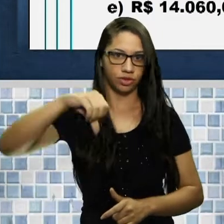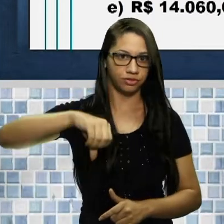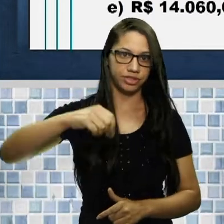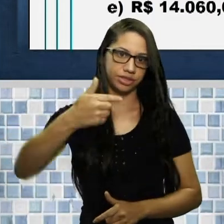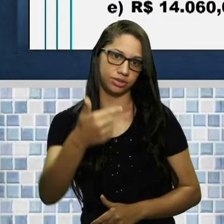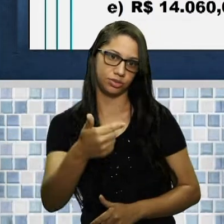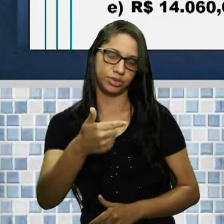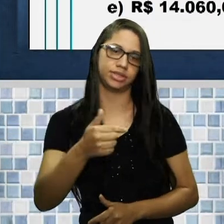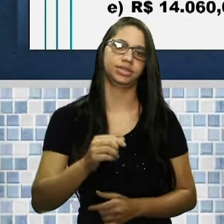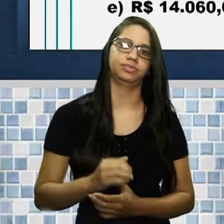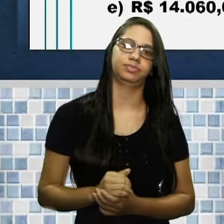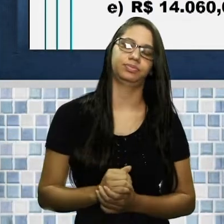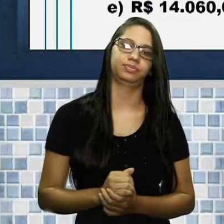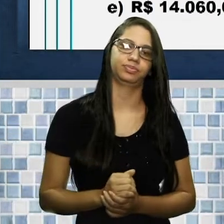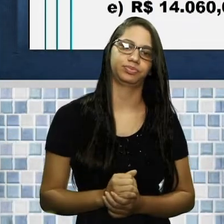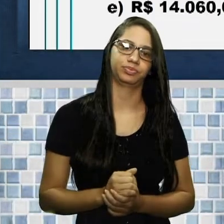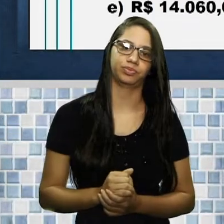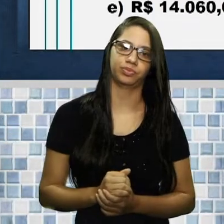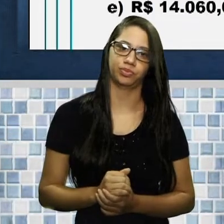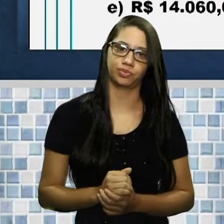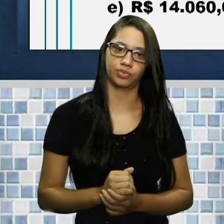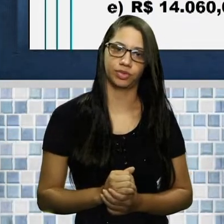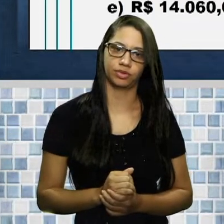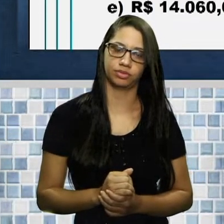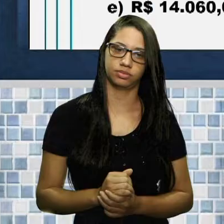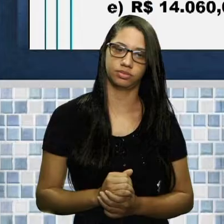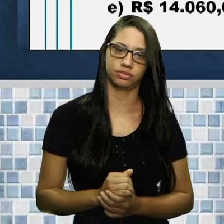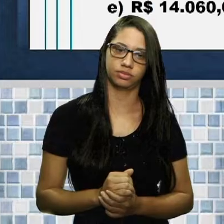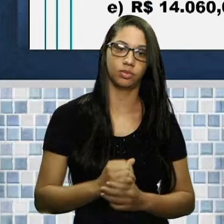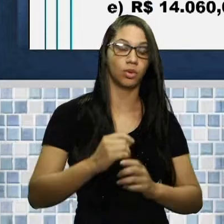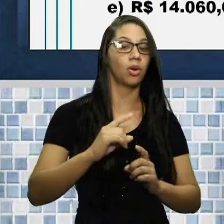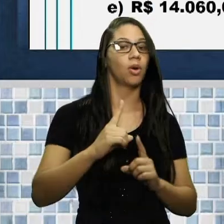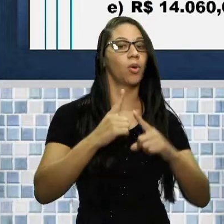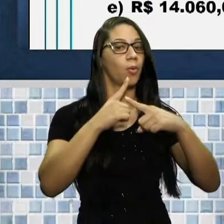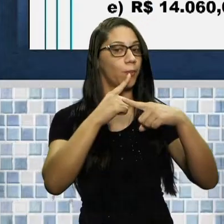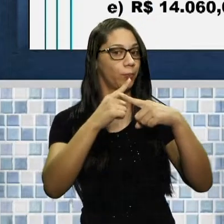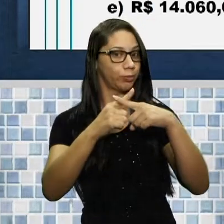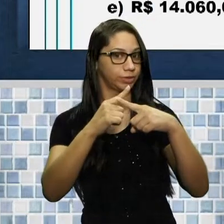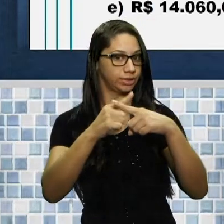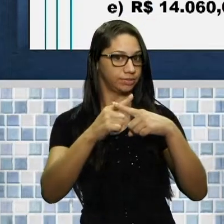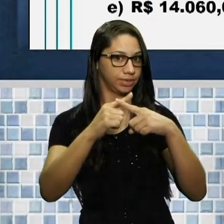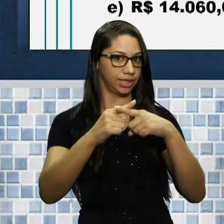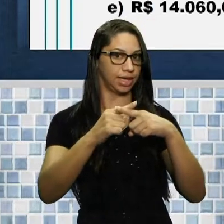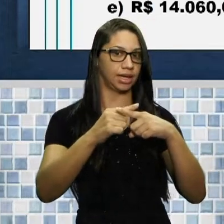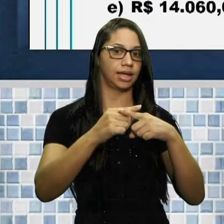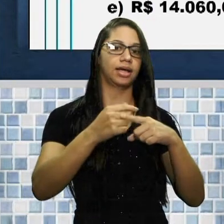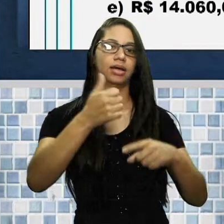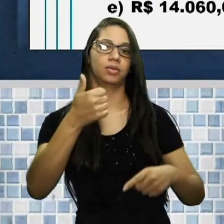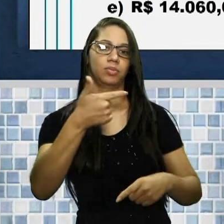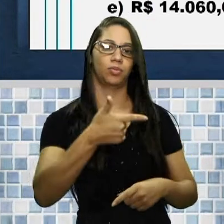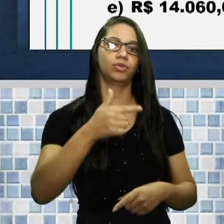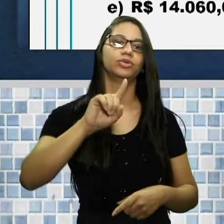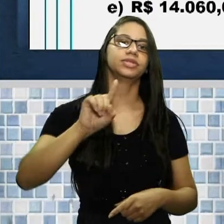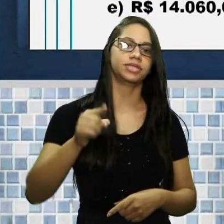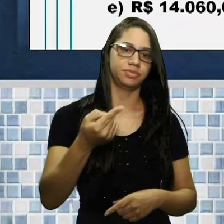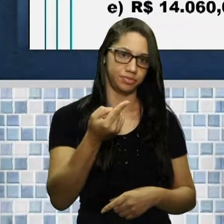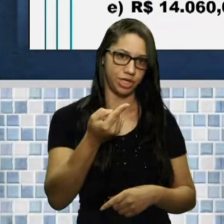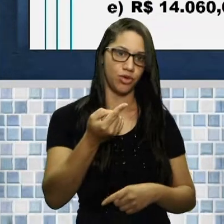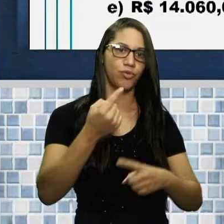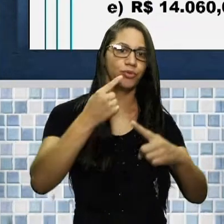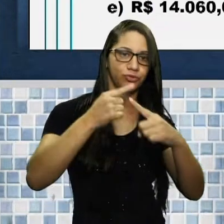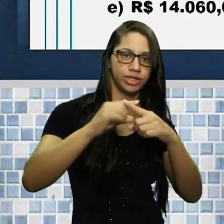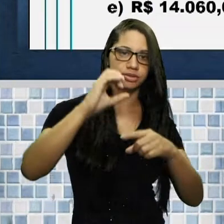0,92. Esse valor 0,92, eu vou multiplicar por 12 mil. Então, temos ali, ó, 12